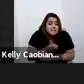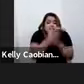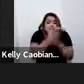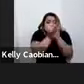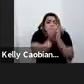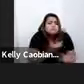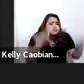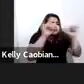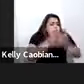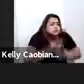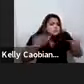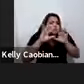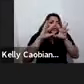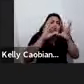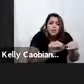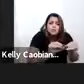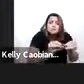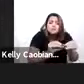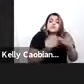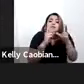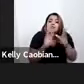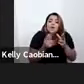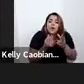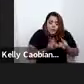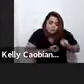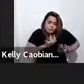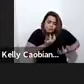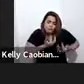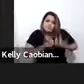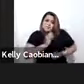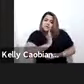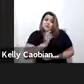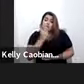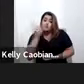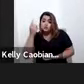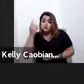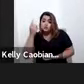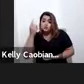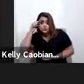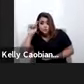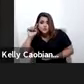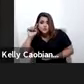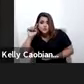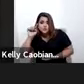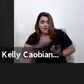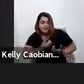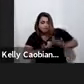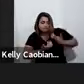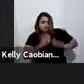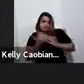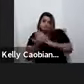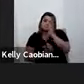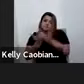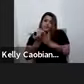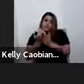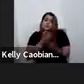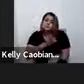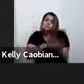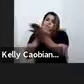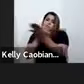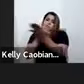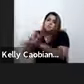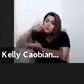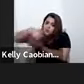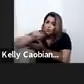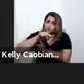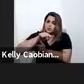os 21 dias de greve, a chama acesa. Parabéns, portanto, a